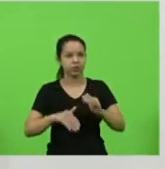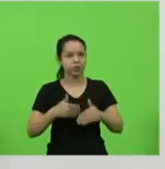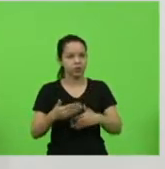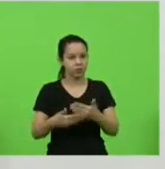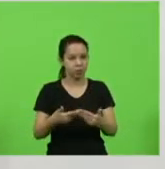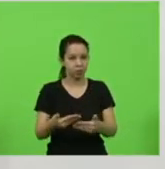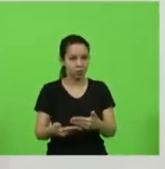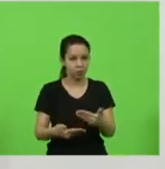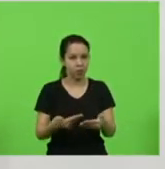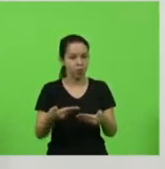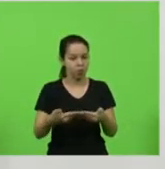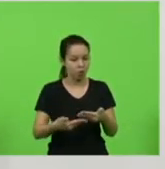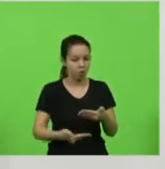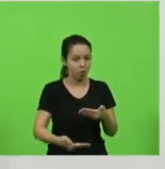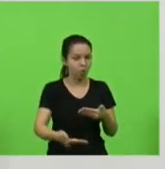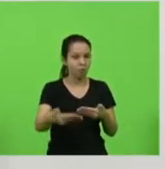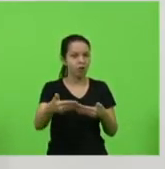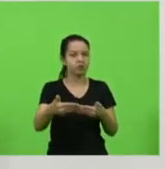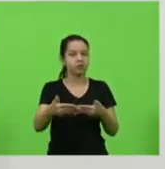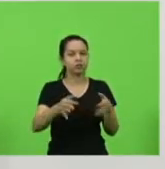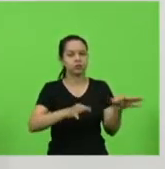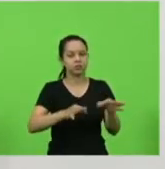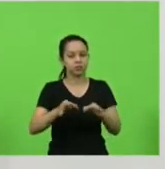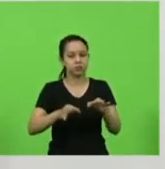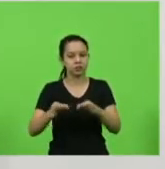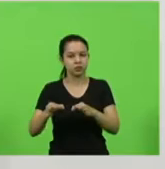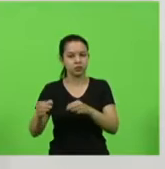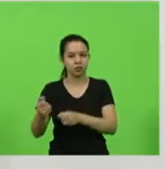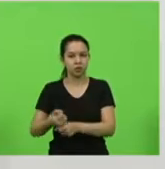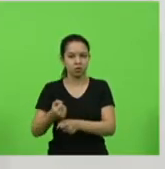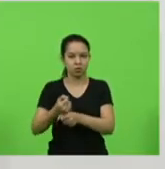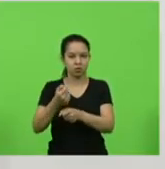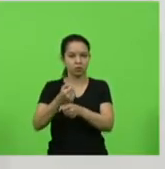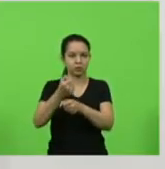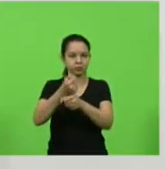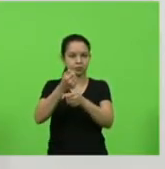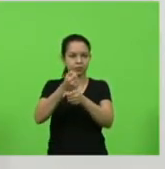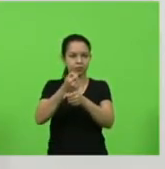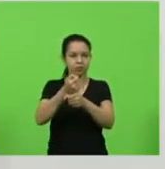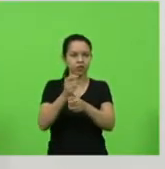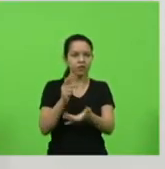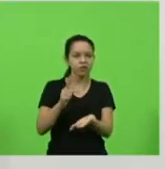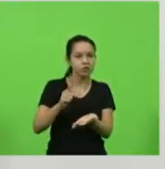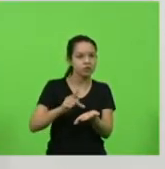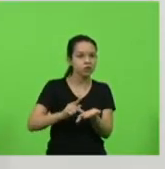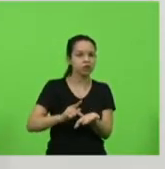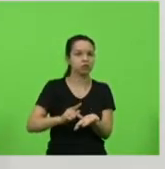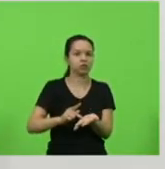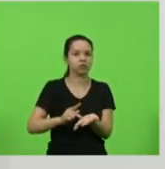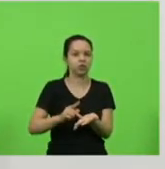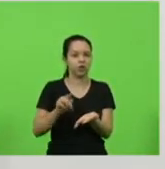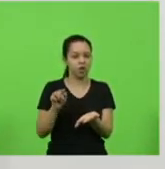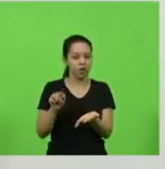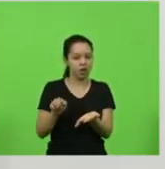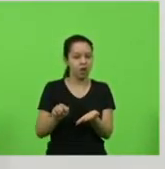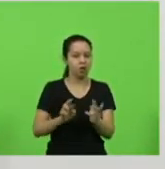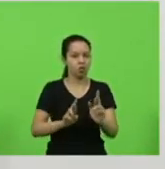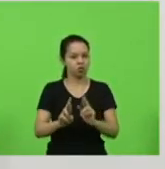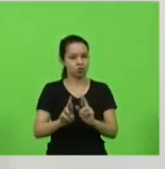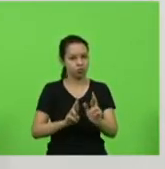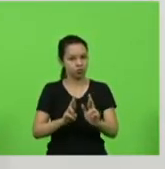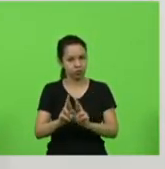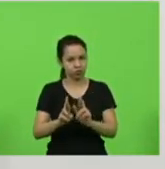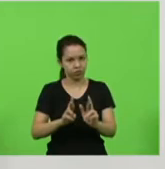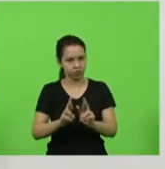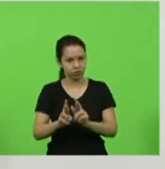breve começar a execução das obras. É bem verdade que esta rodovia